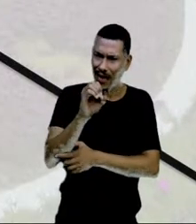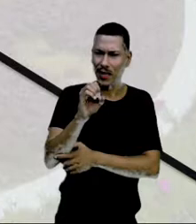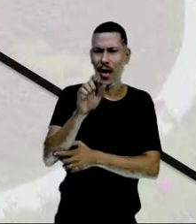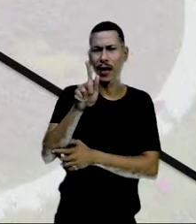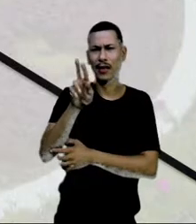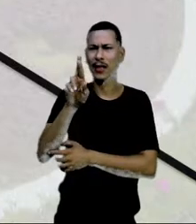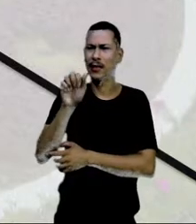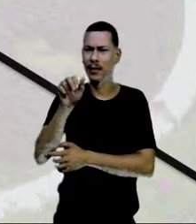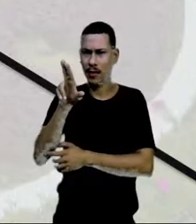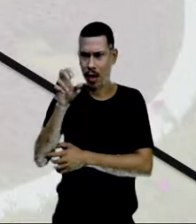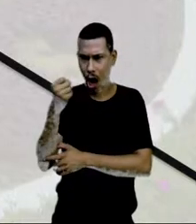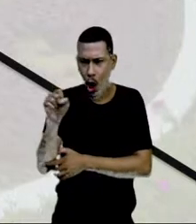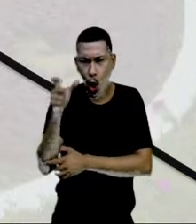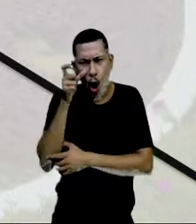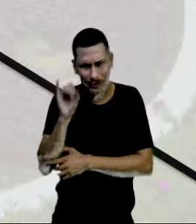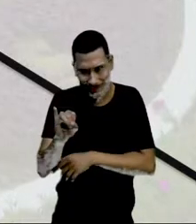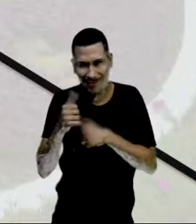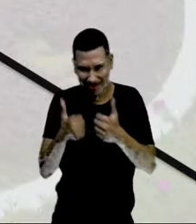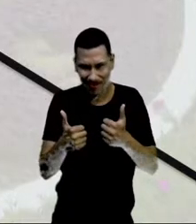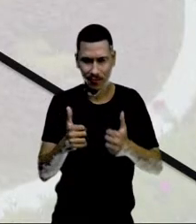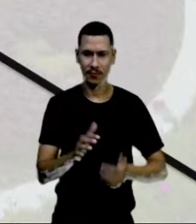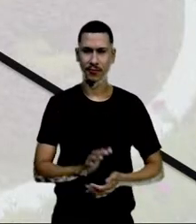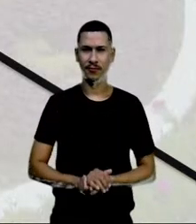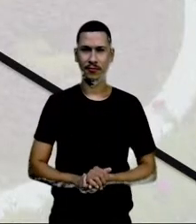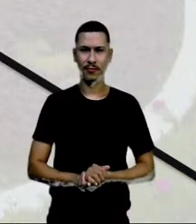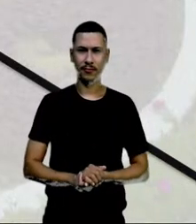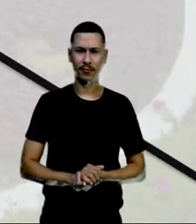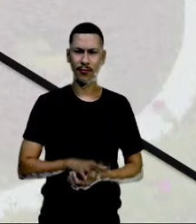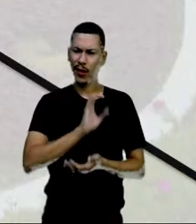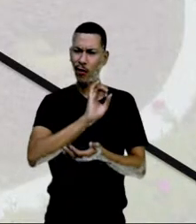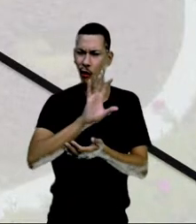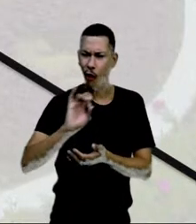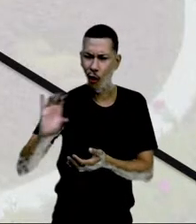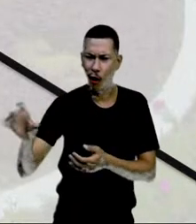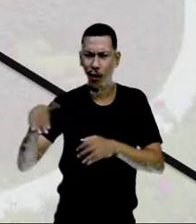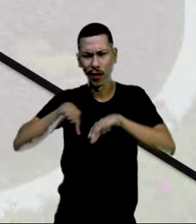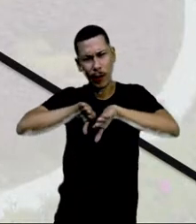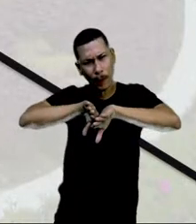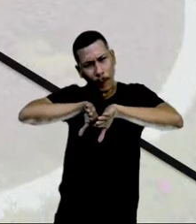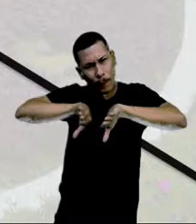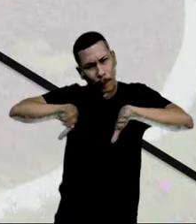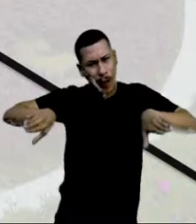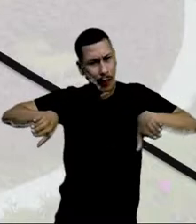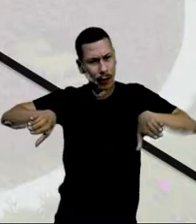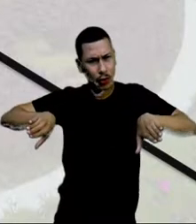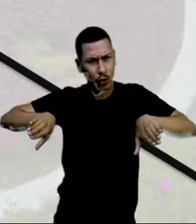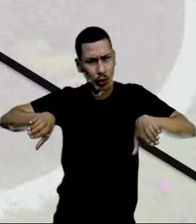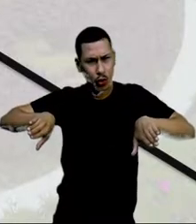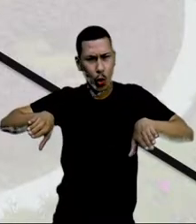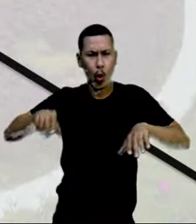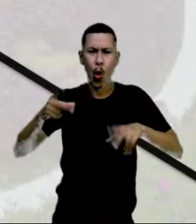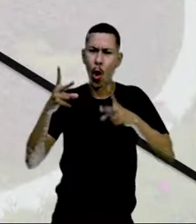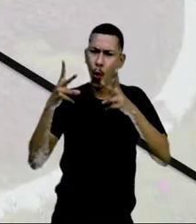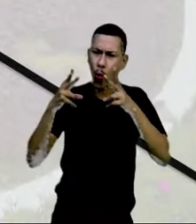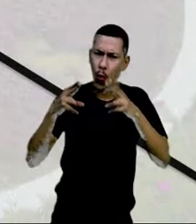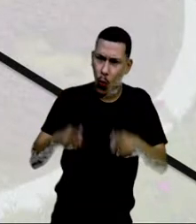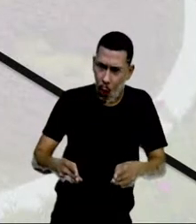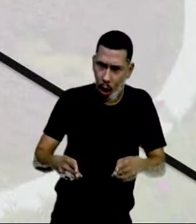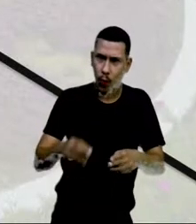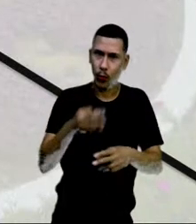Super interessante, né? Pois é, cada um dos espaços aqui delimitados é igual